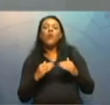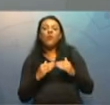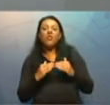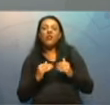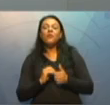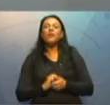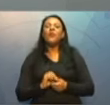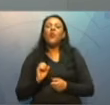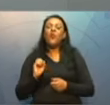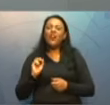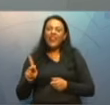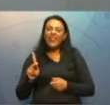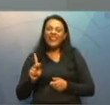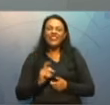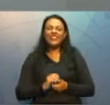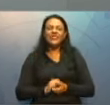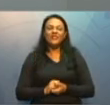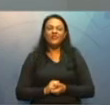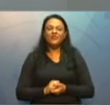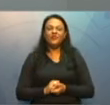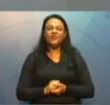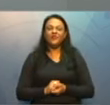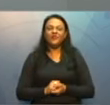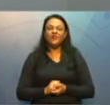Vamos lá?